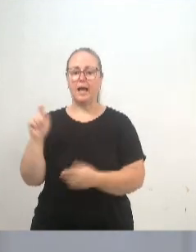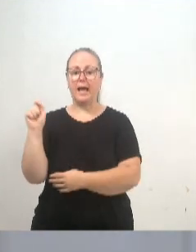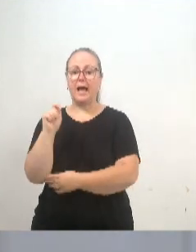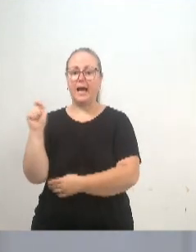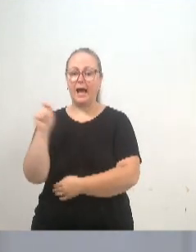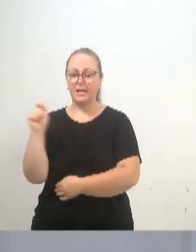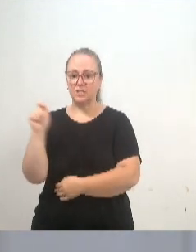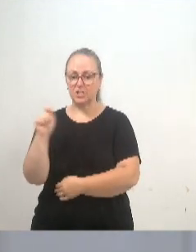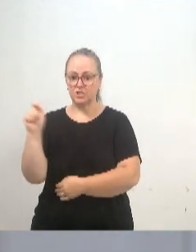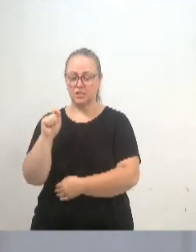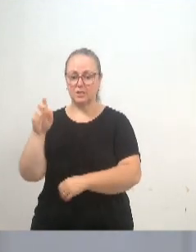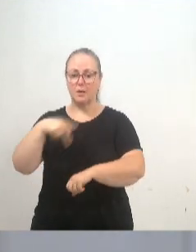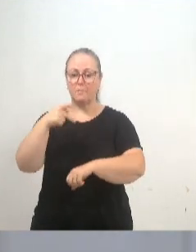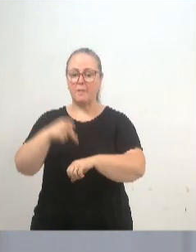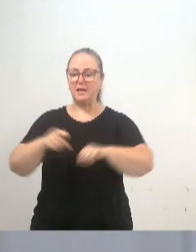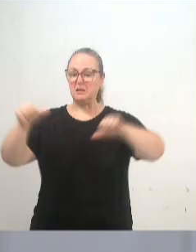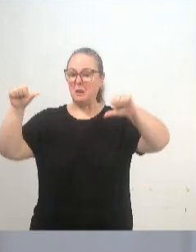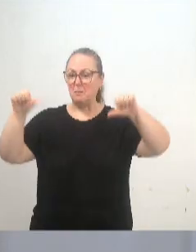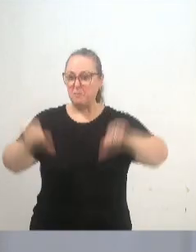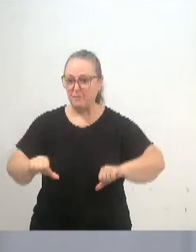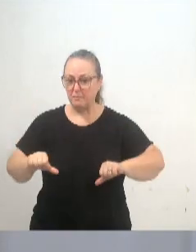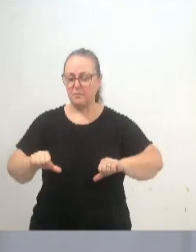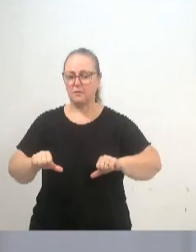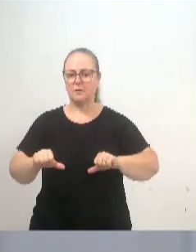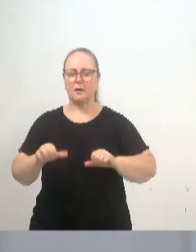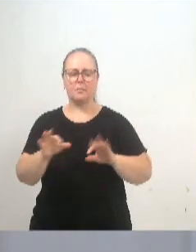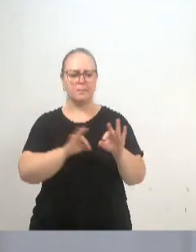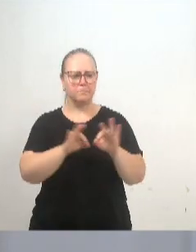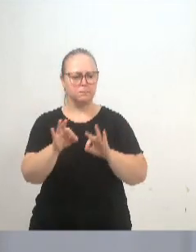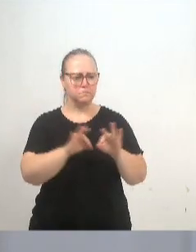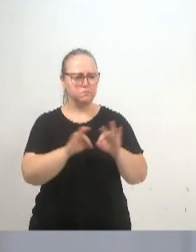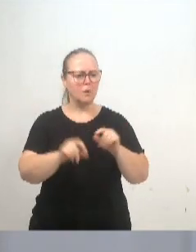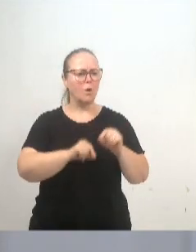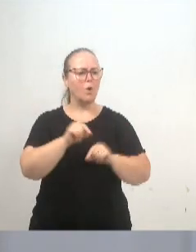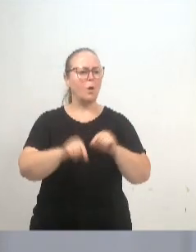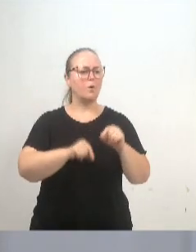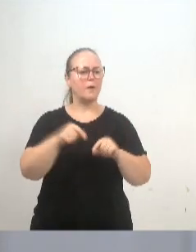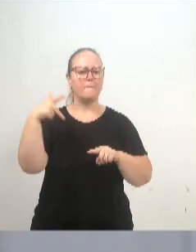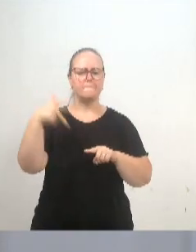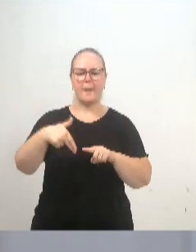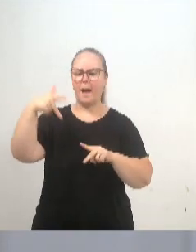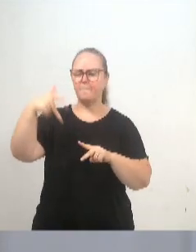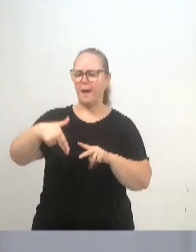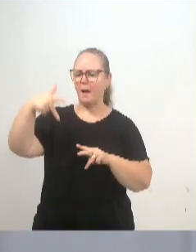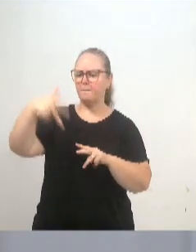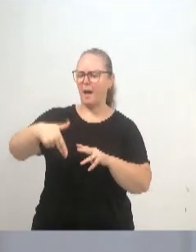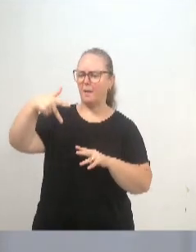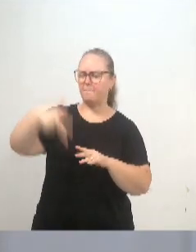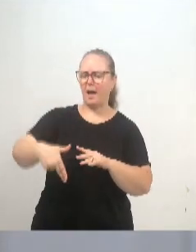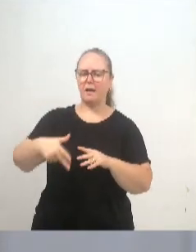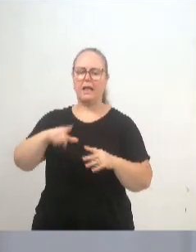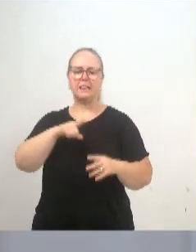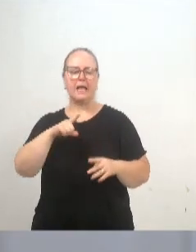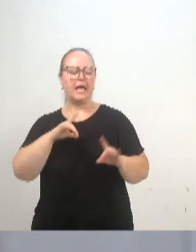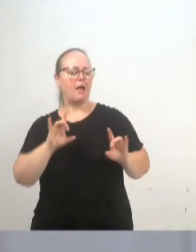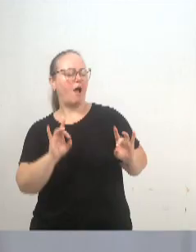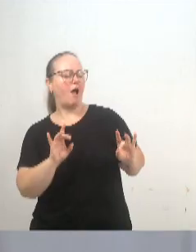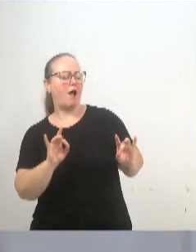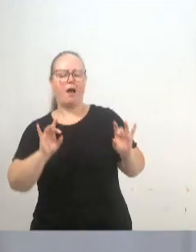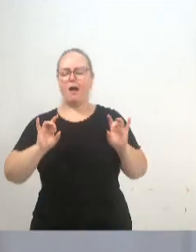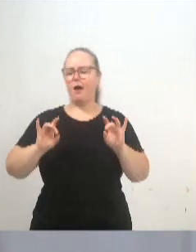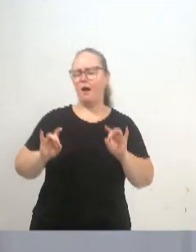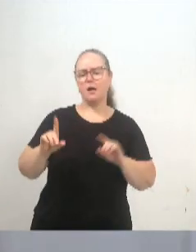país falido e chegou com um plano motosserra, cortando sim esses privilégios, cortando um